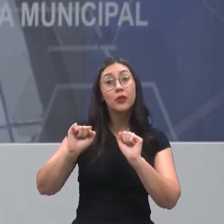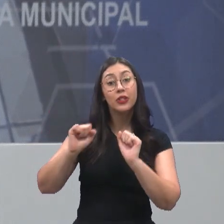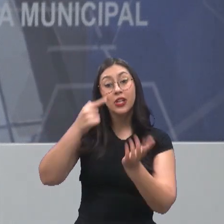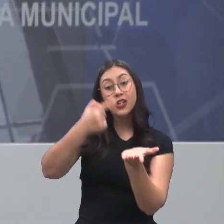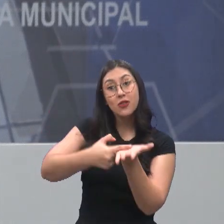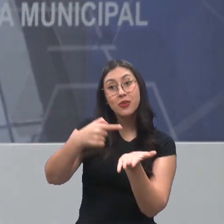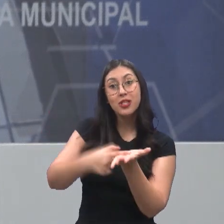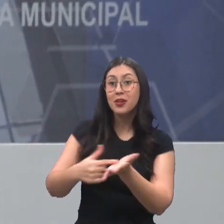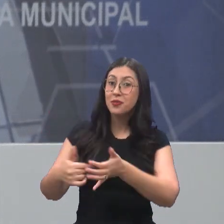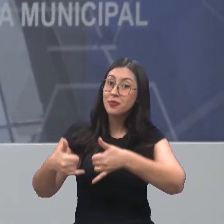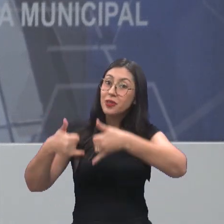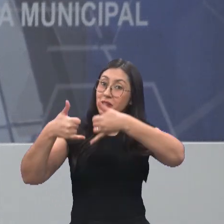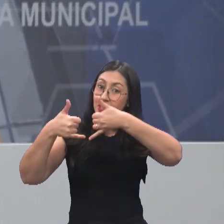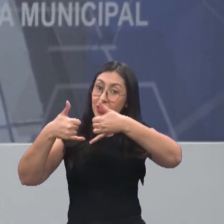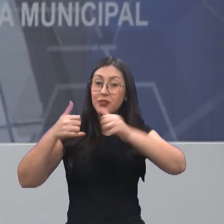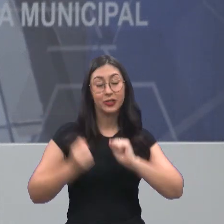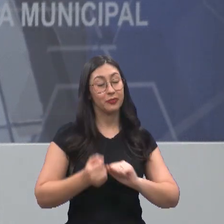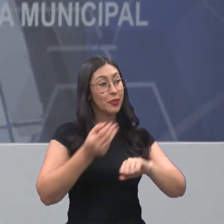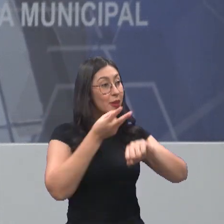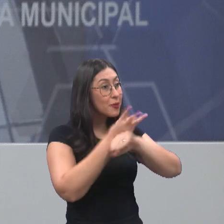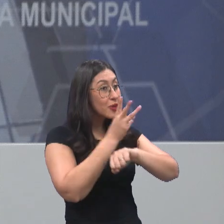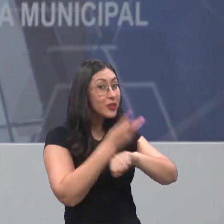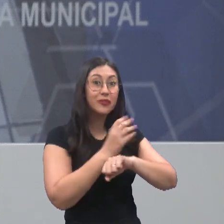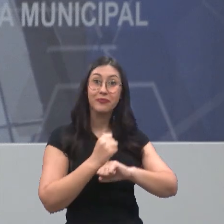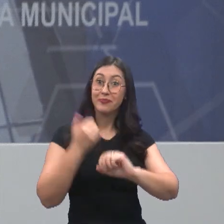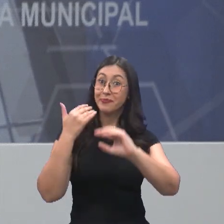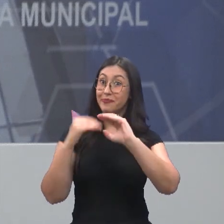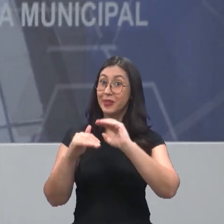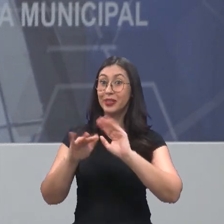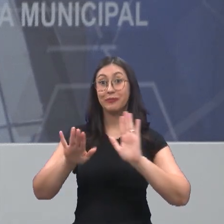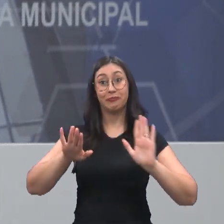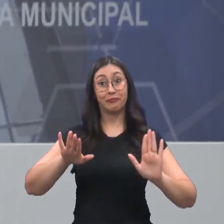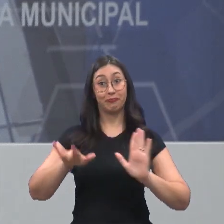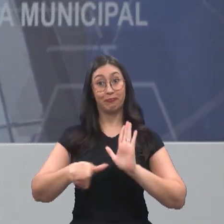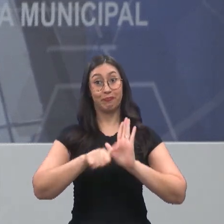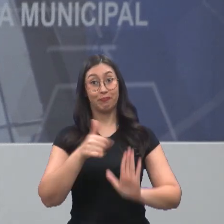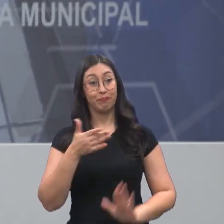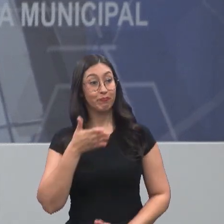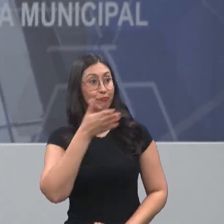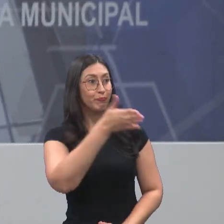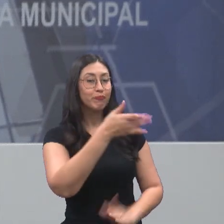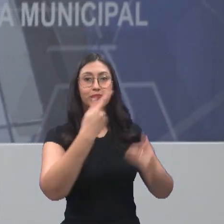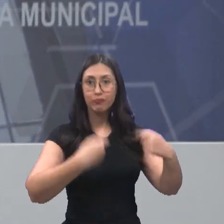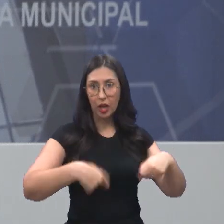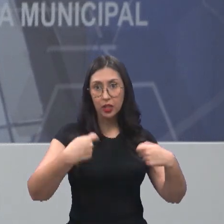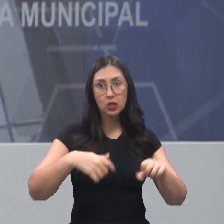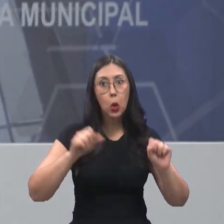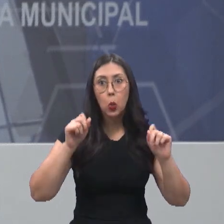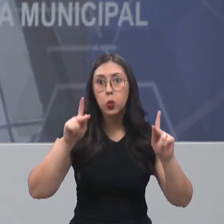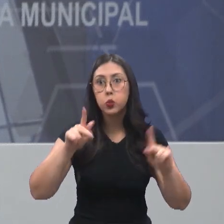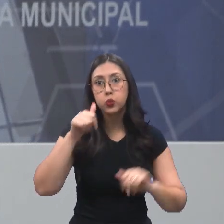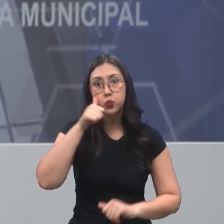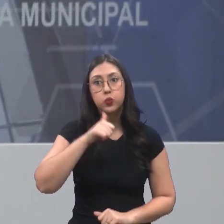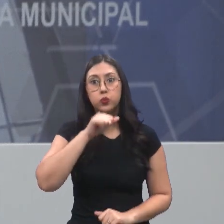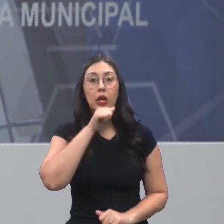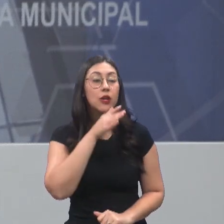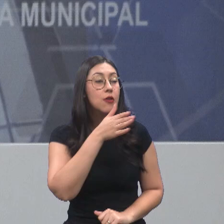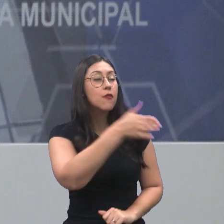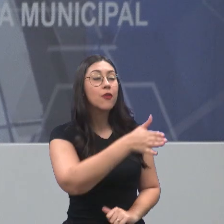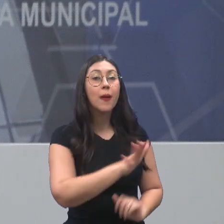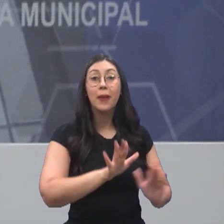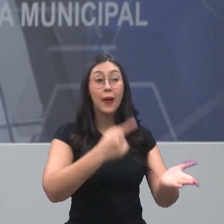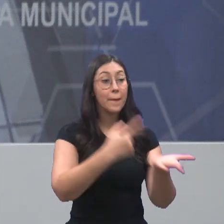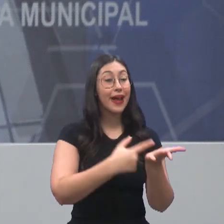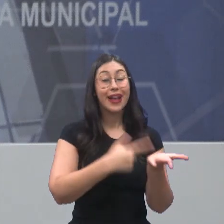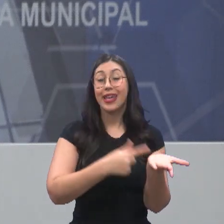telefone, por WhatsApp, por e-mail. Primeiro, ter que ir lá. Beleza, a mãe foi. Aí não pôde marcar,